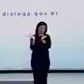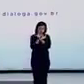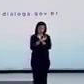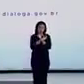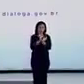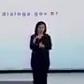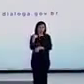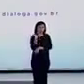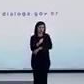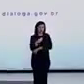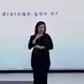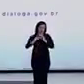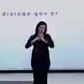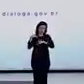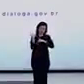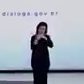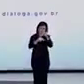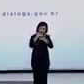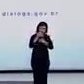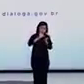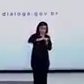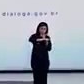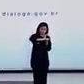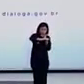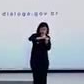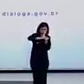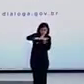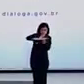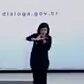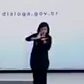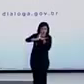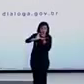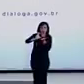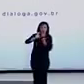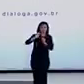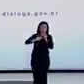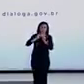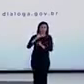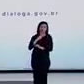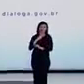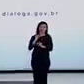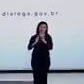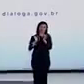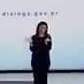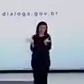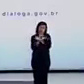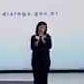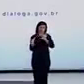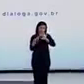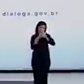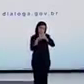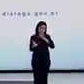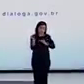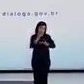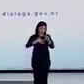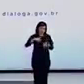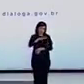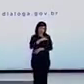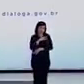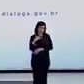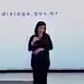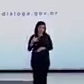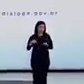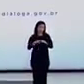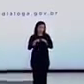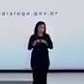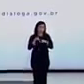agora no processo dos investimentos para ter uma rede bem integrada nessa área da saúde, governo federal,